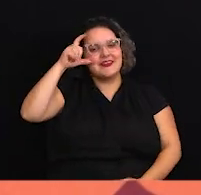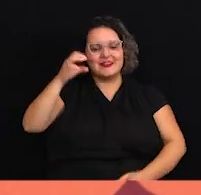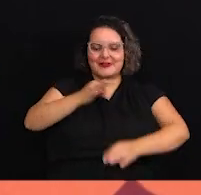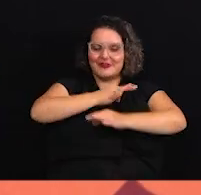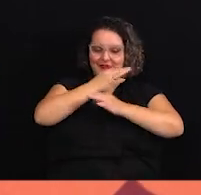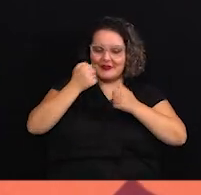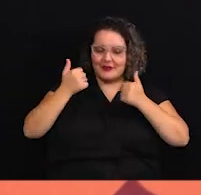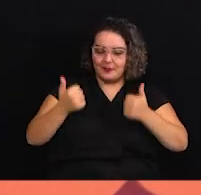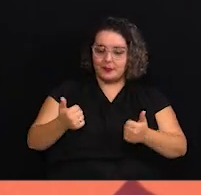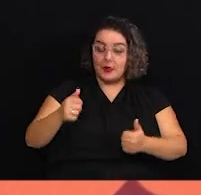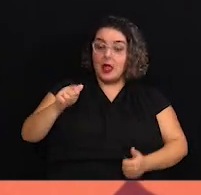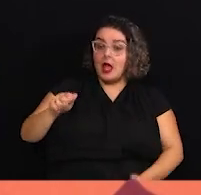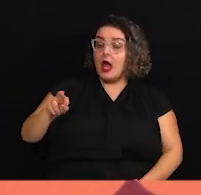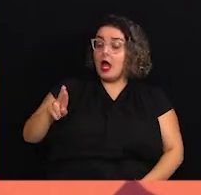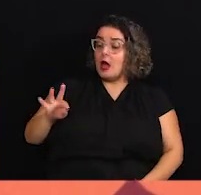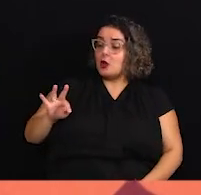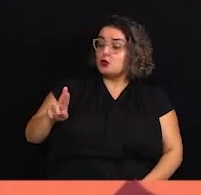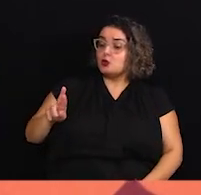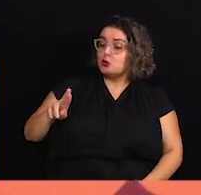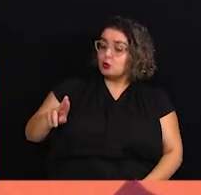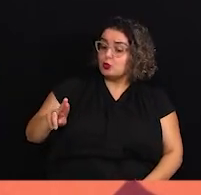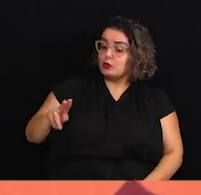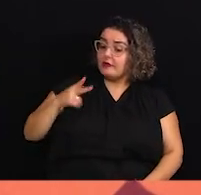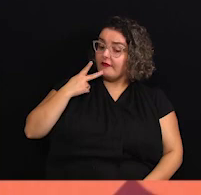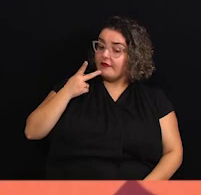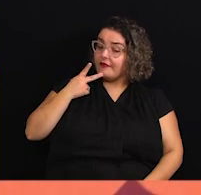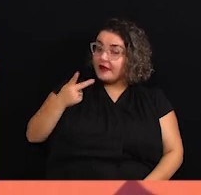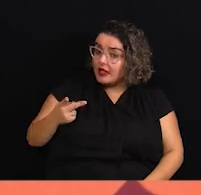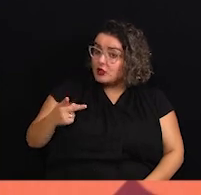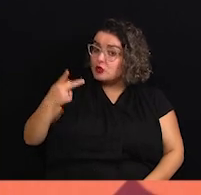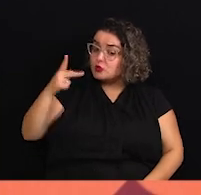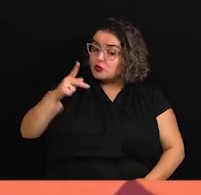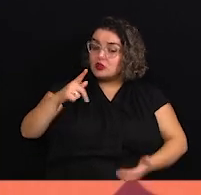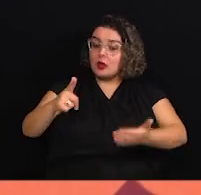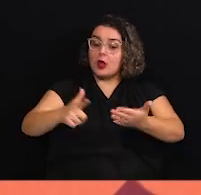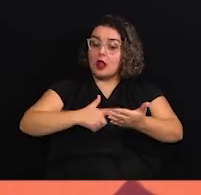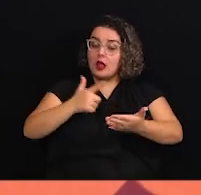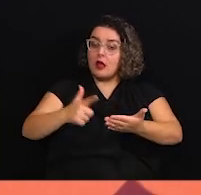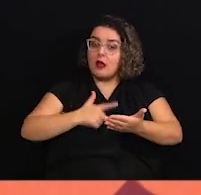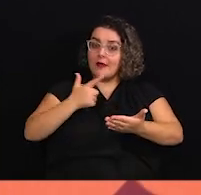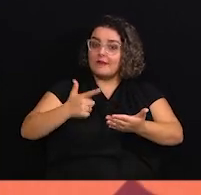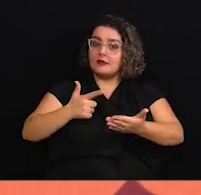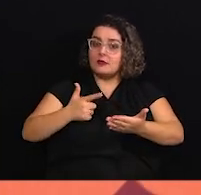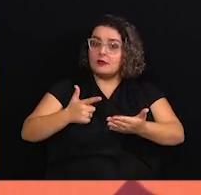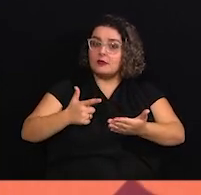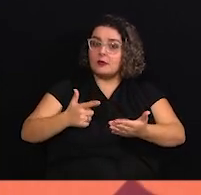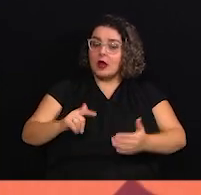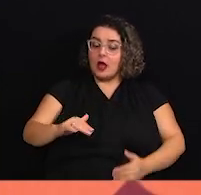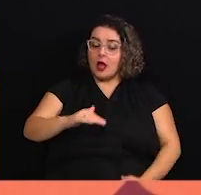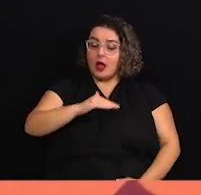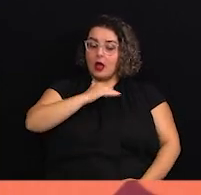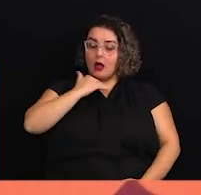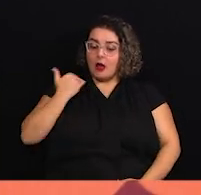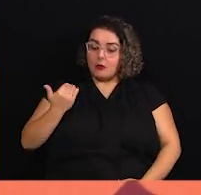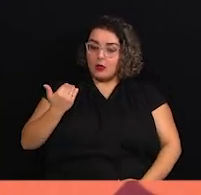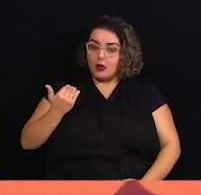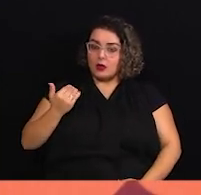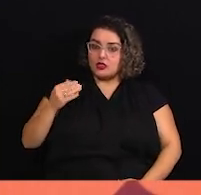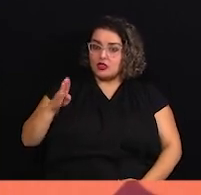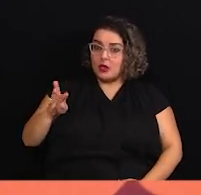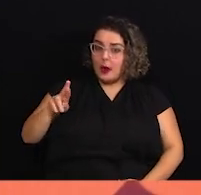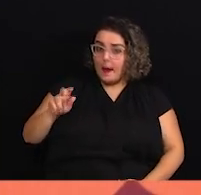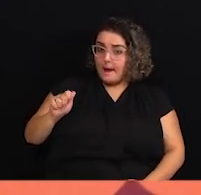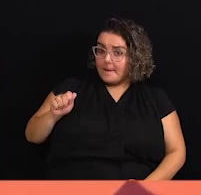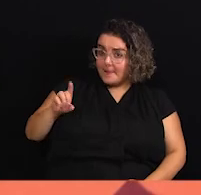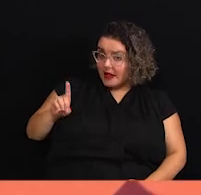Tudo jóia. Arthur, nós vamos falar agora sobre o seu livro, A Interminável Morte do Breve Barone, é